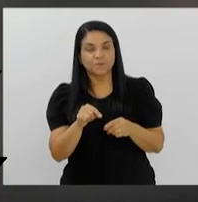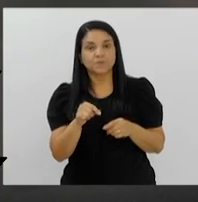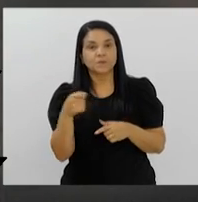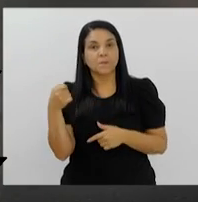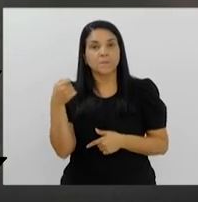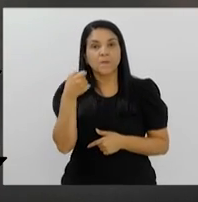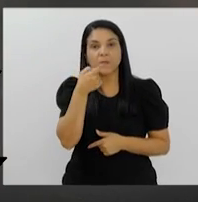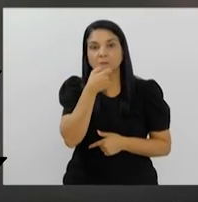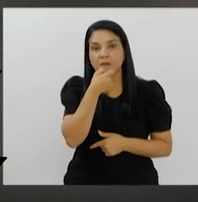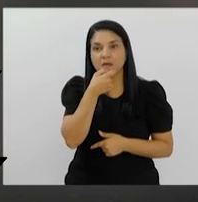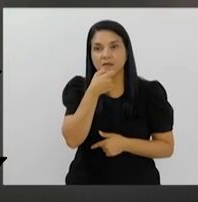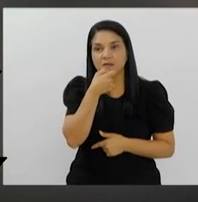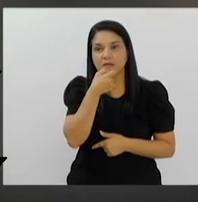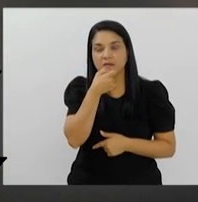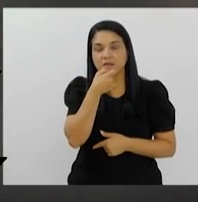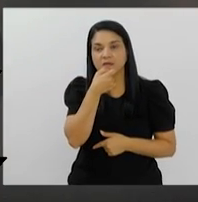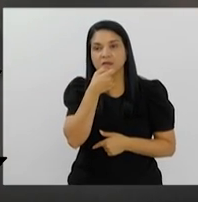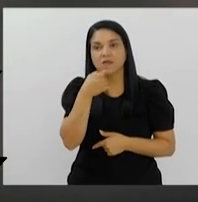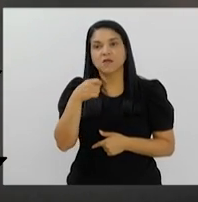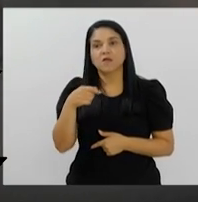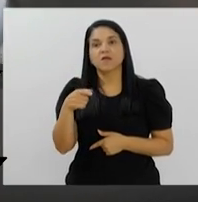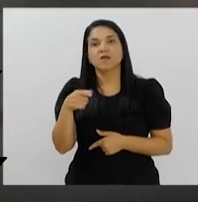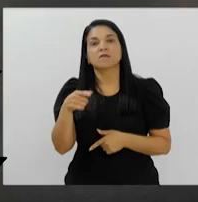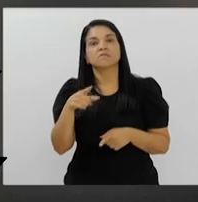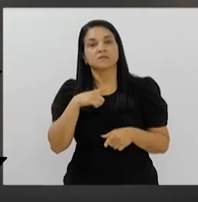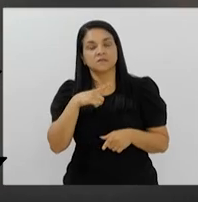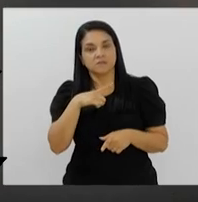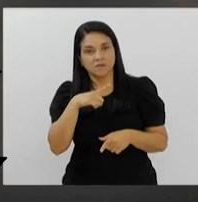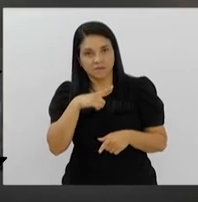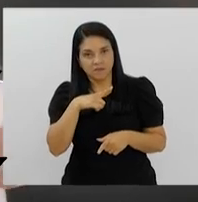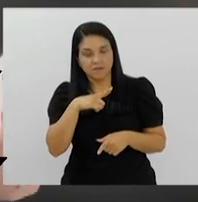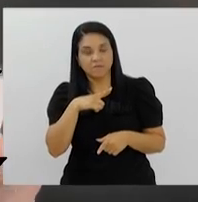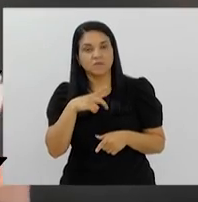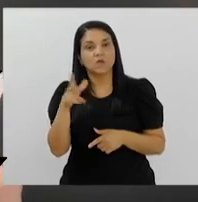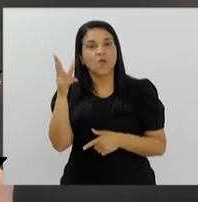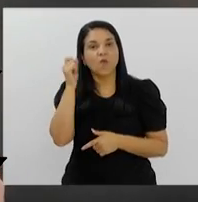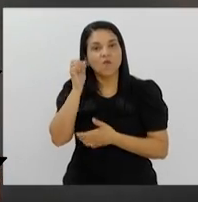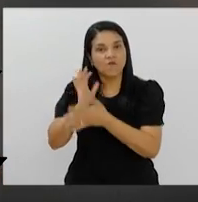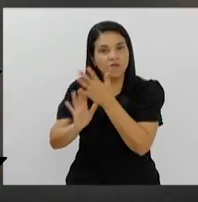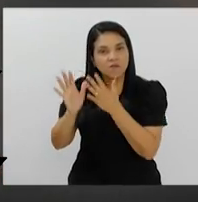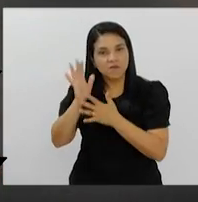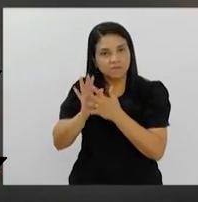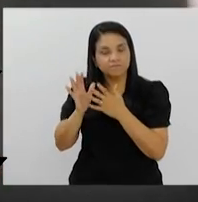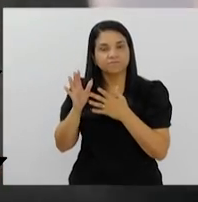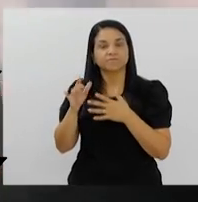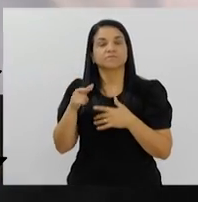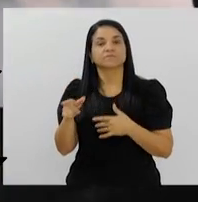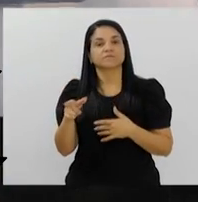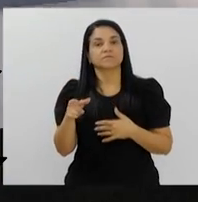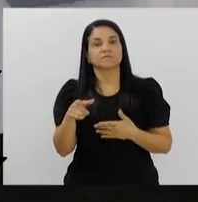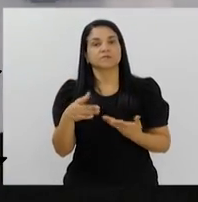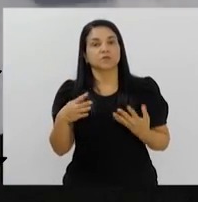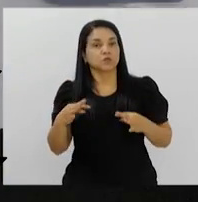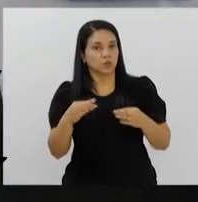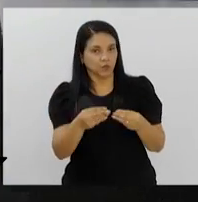já paraas oitivas para que nós tenhamos a possibilidade de ouvir todos que estão aqui